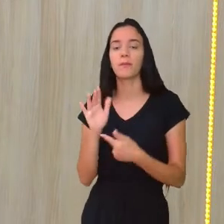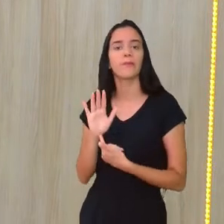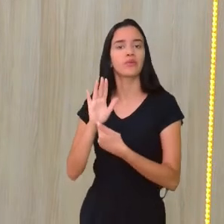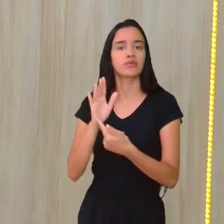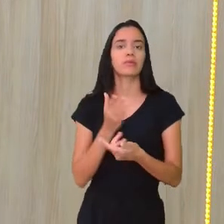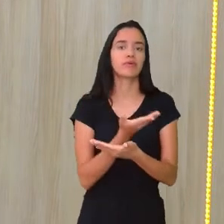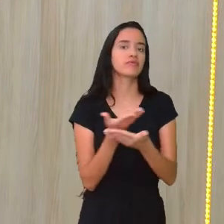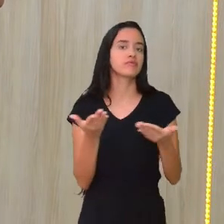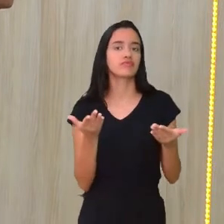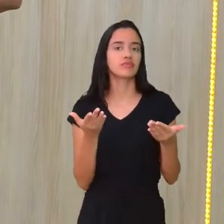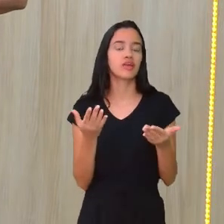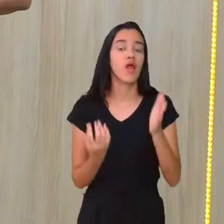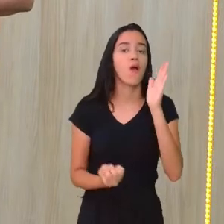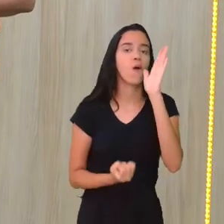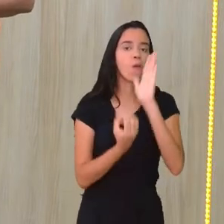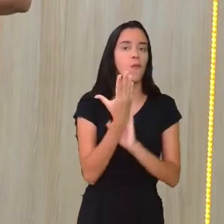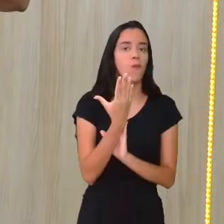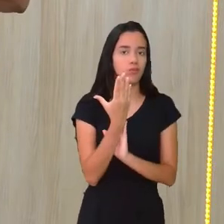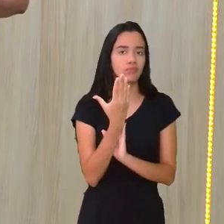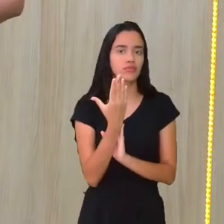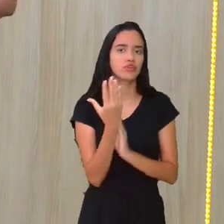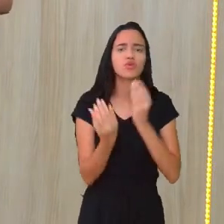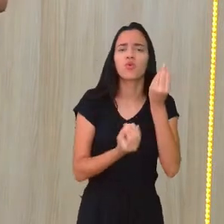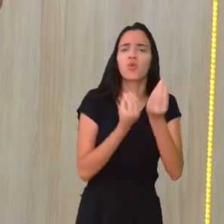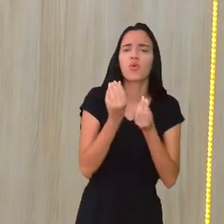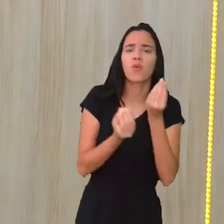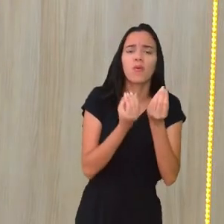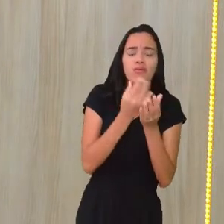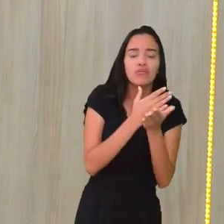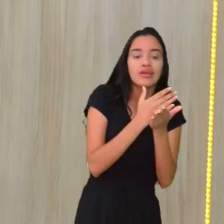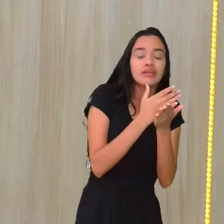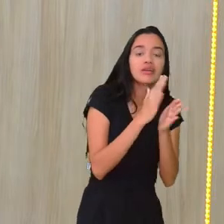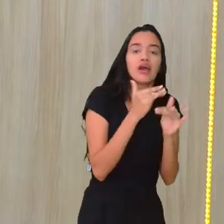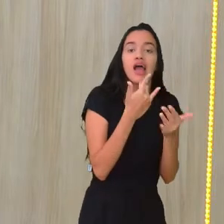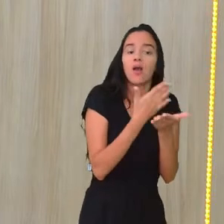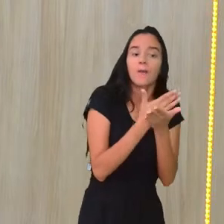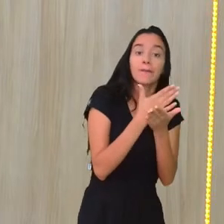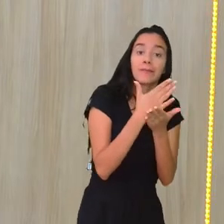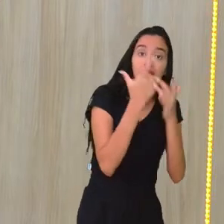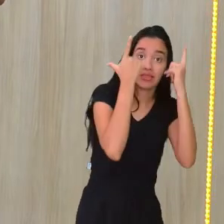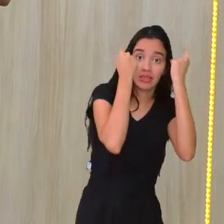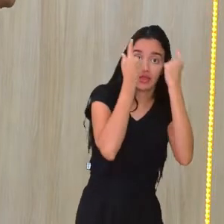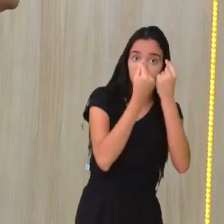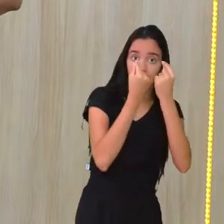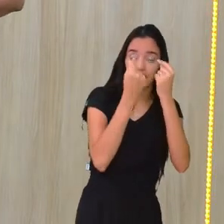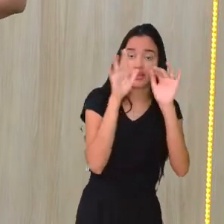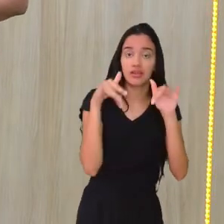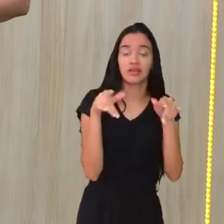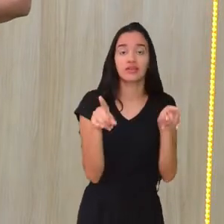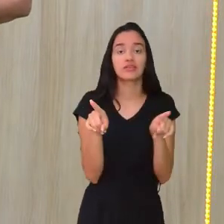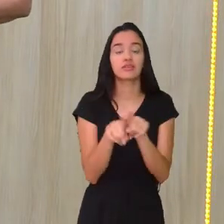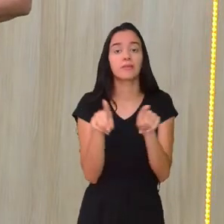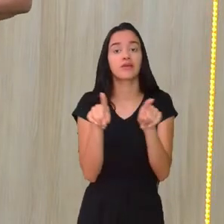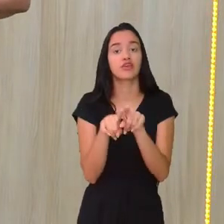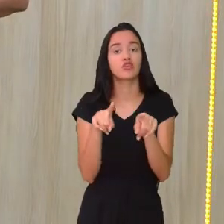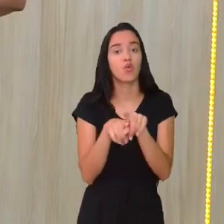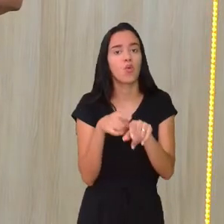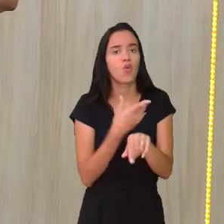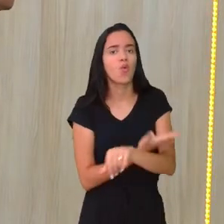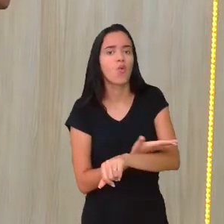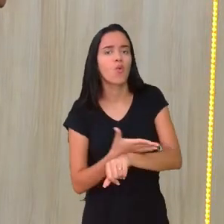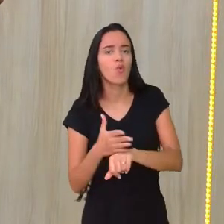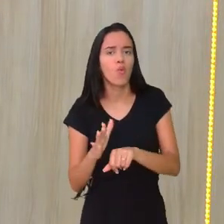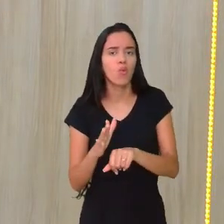para vocês a origem, não é? Começa ali na Grécia, e aí vem os costumes,